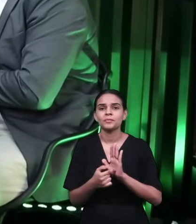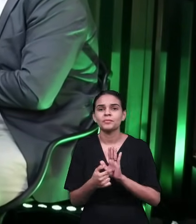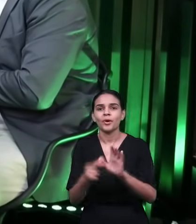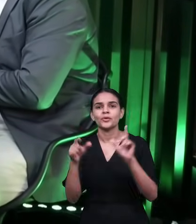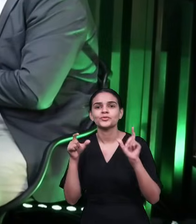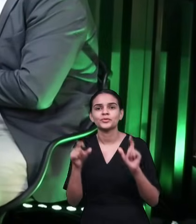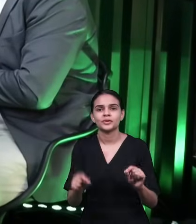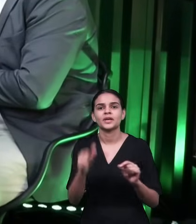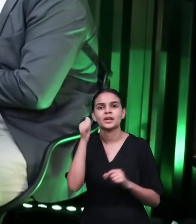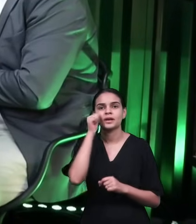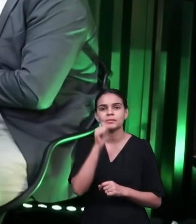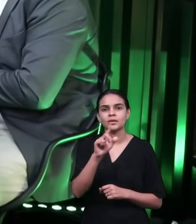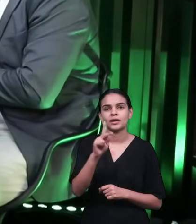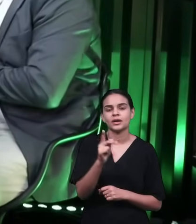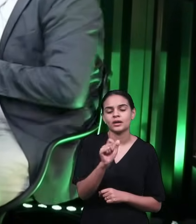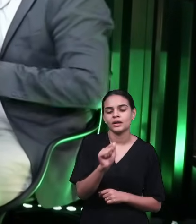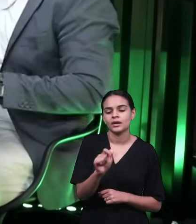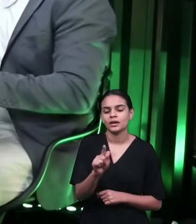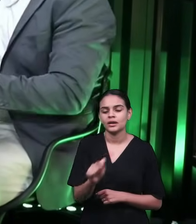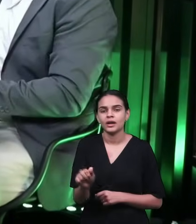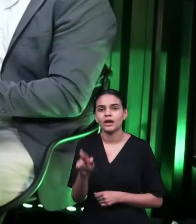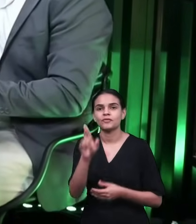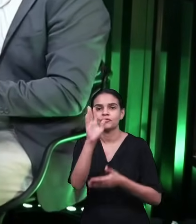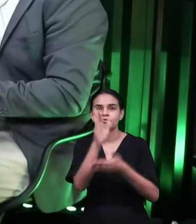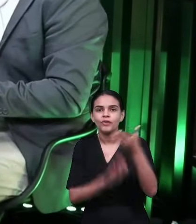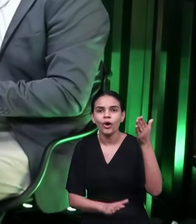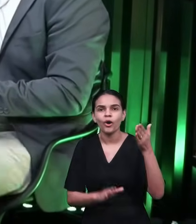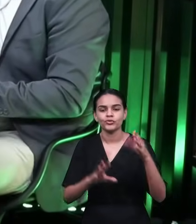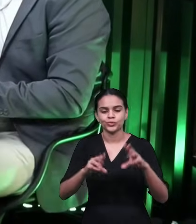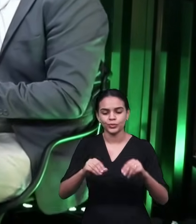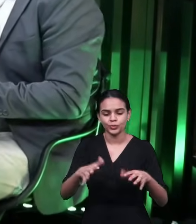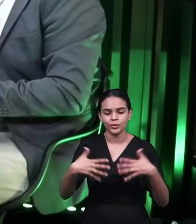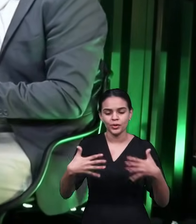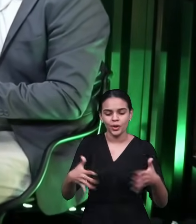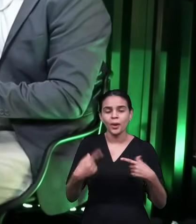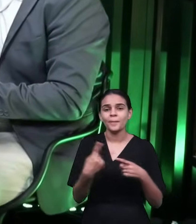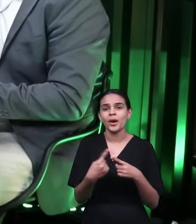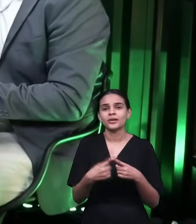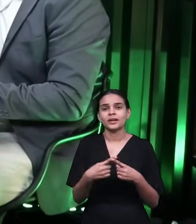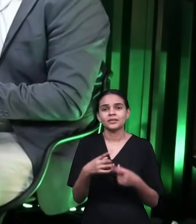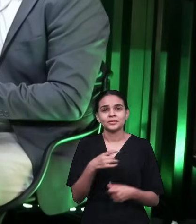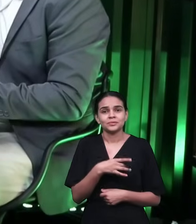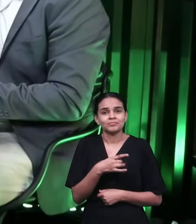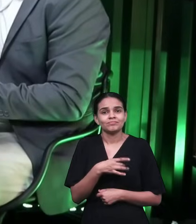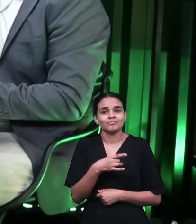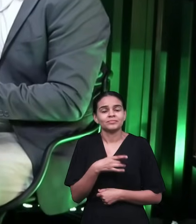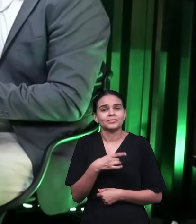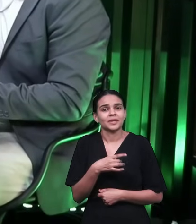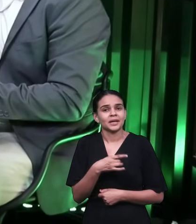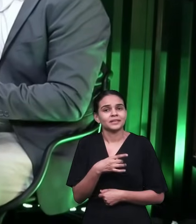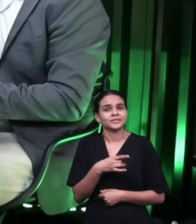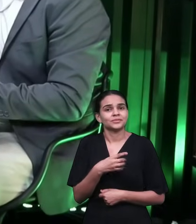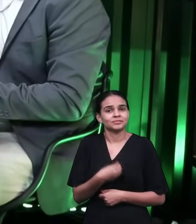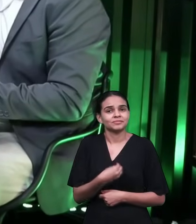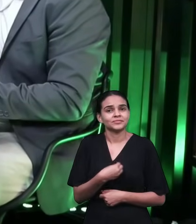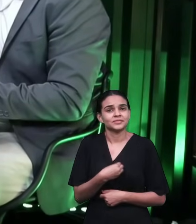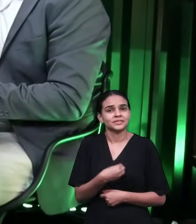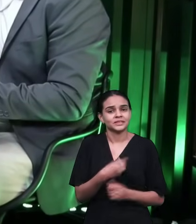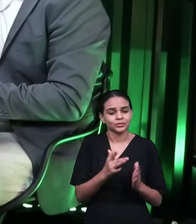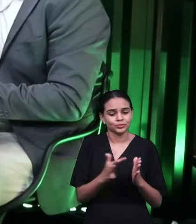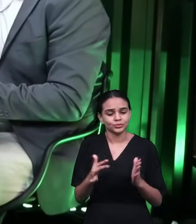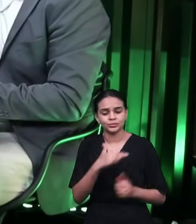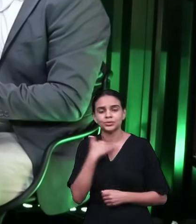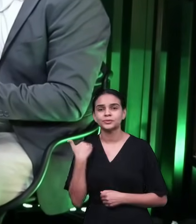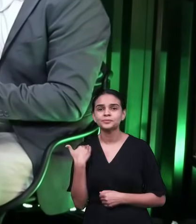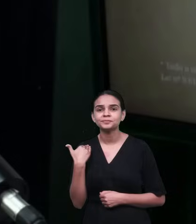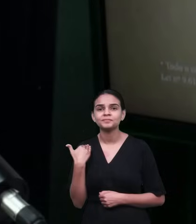para o deserto, porque ela teme pela vida dela, pela vida do filho dela. E interessante que nesse momento de fuga, acontece a